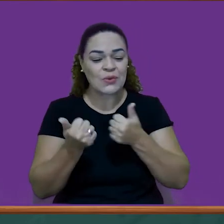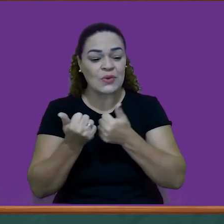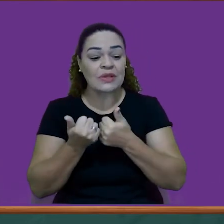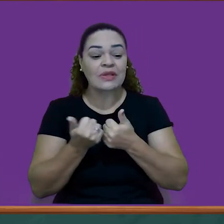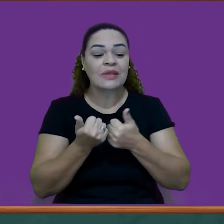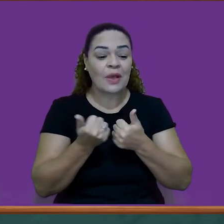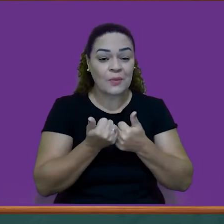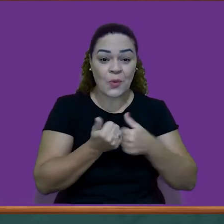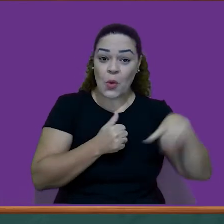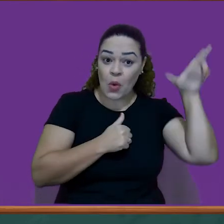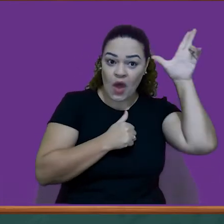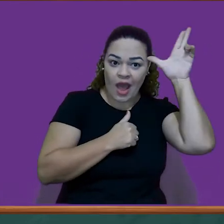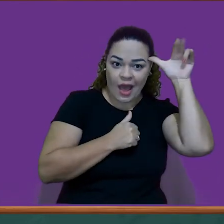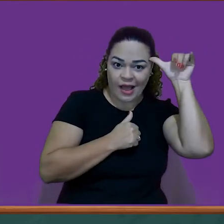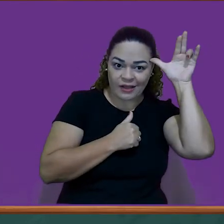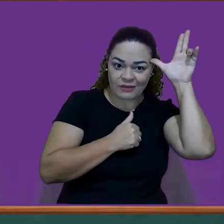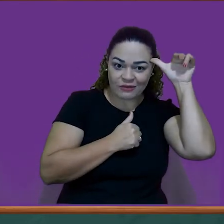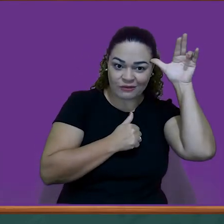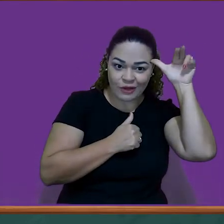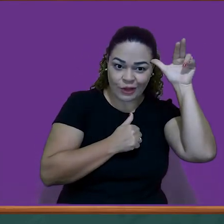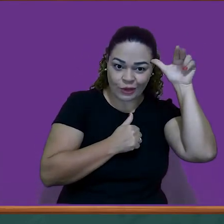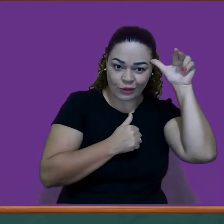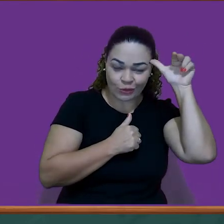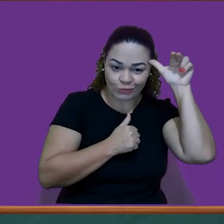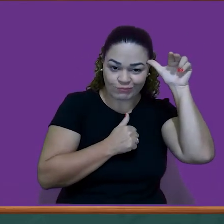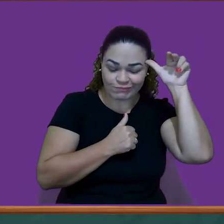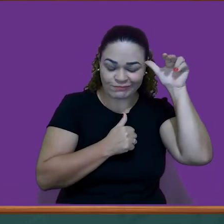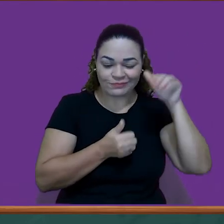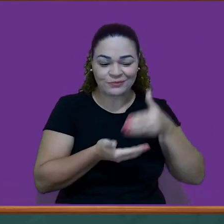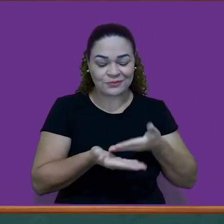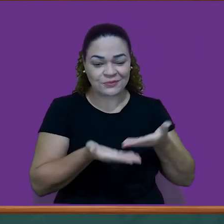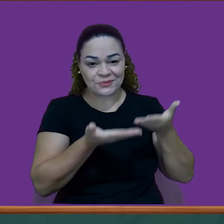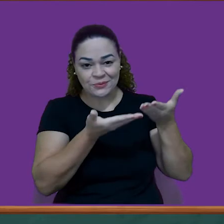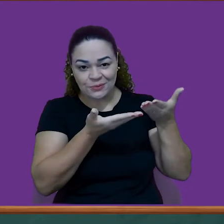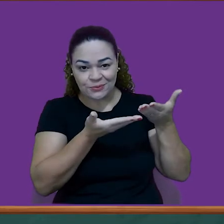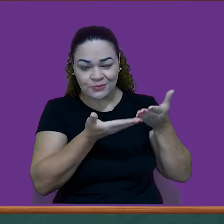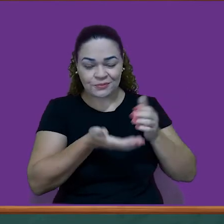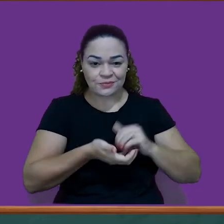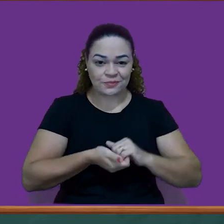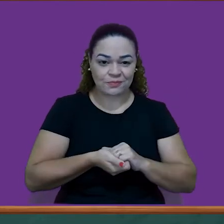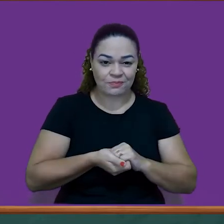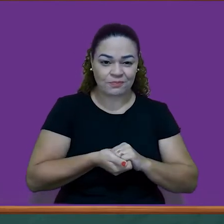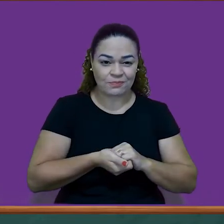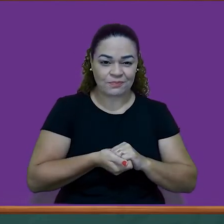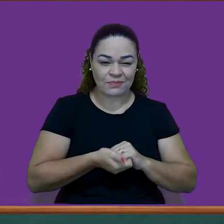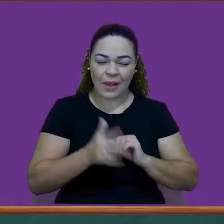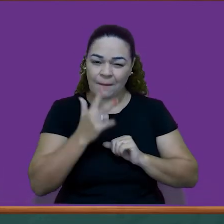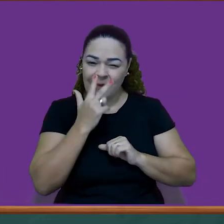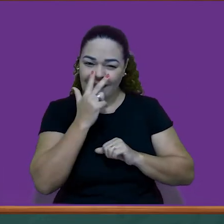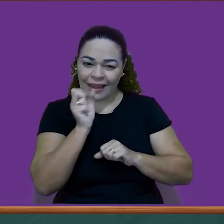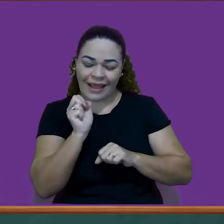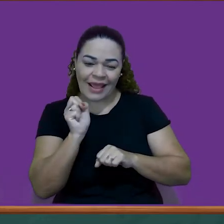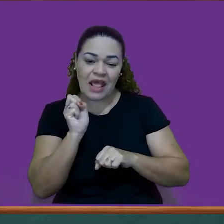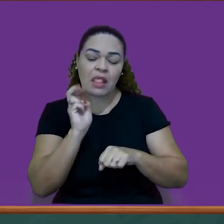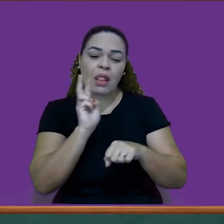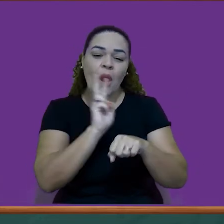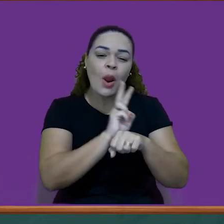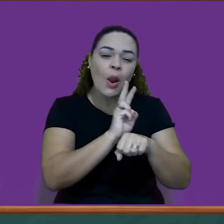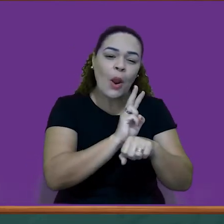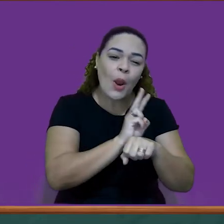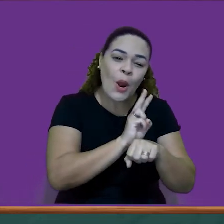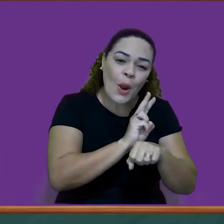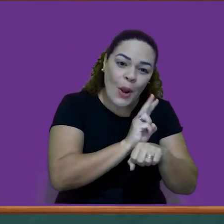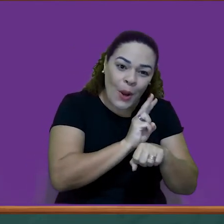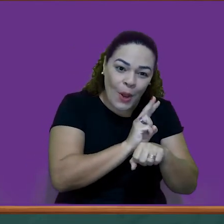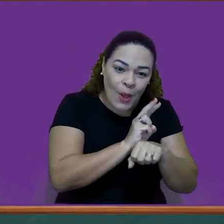aqui pelos cavalos. E nos cantos dos tabuleiros, como se fosse para proteger o restante do exército, nós temos